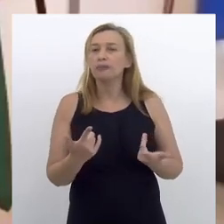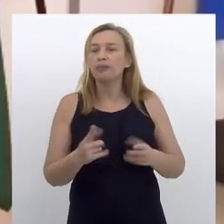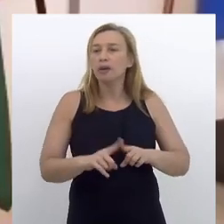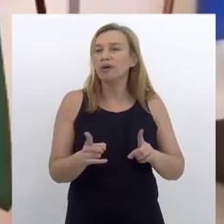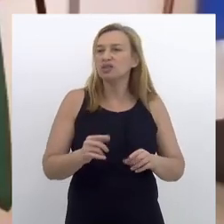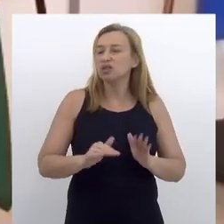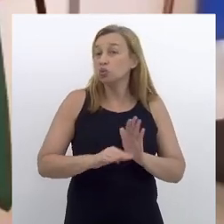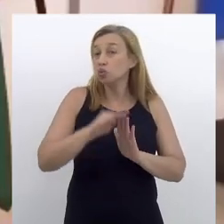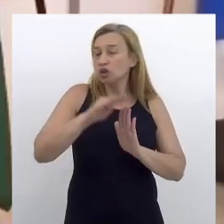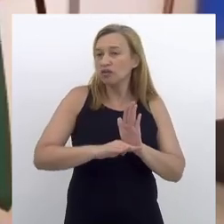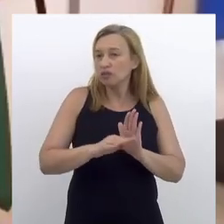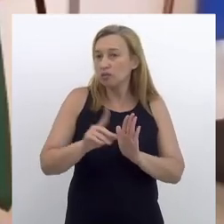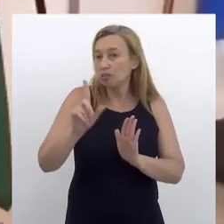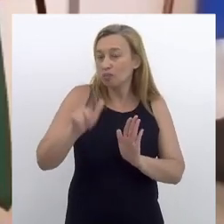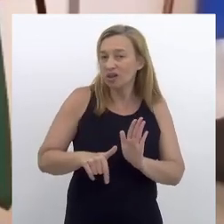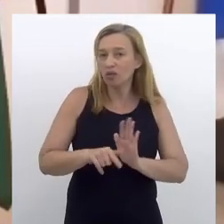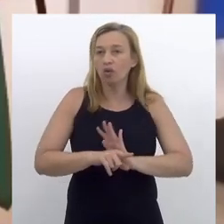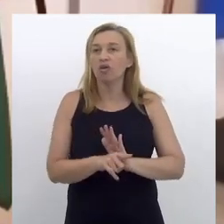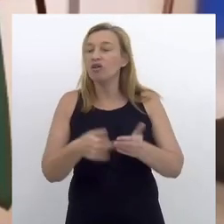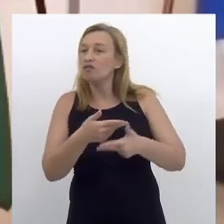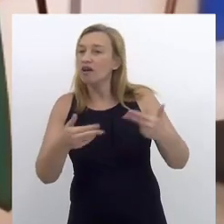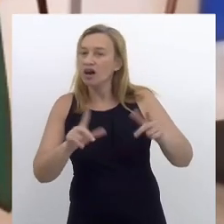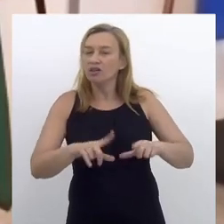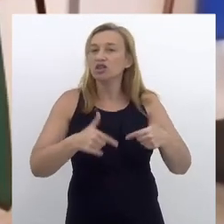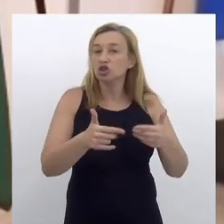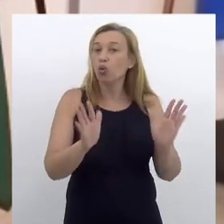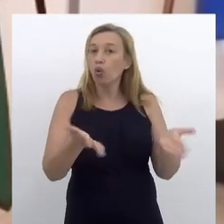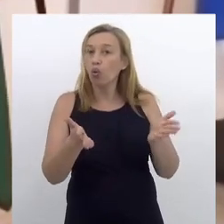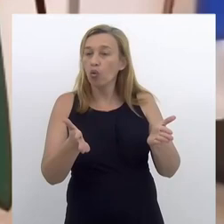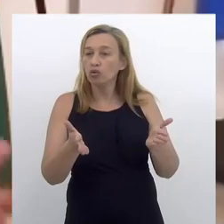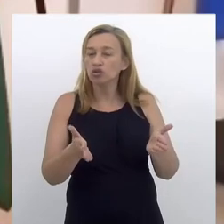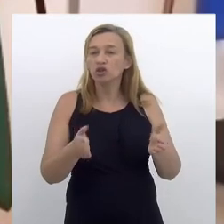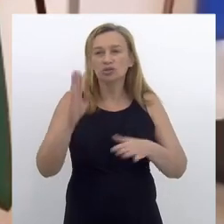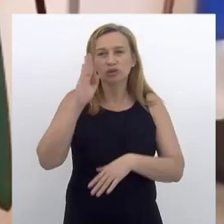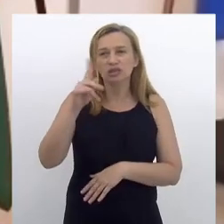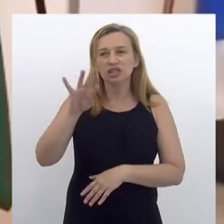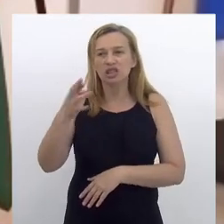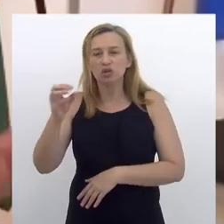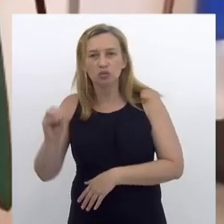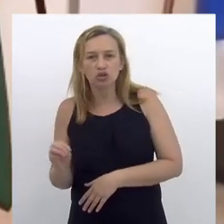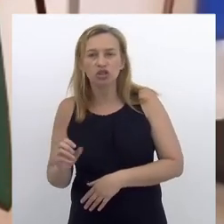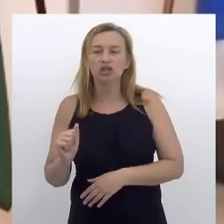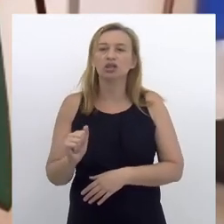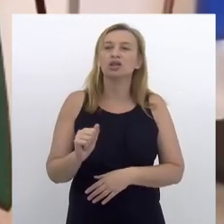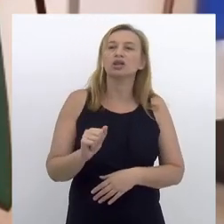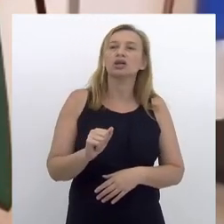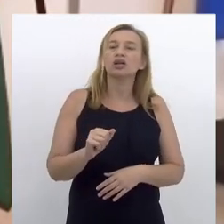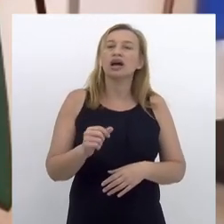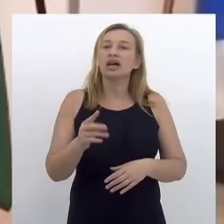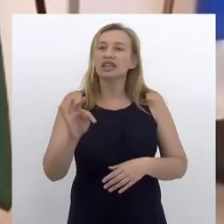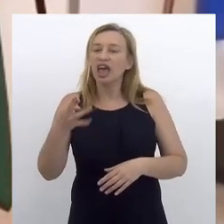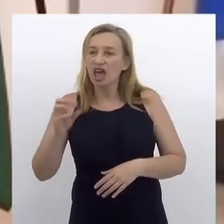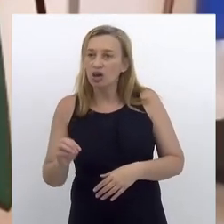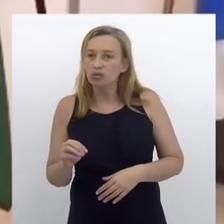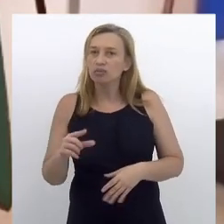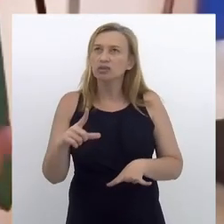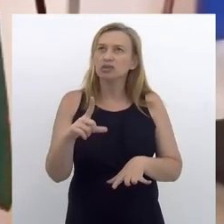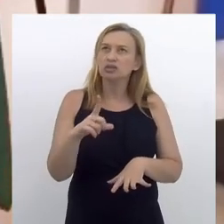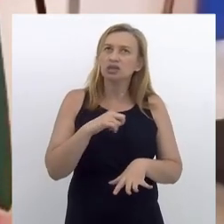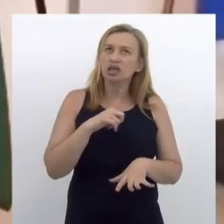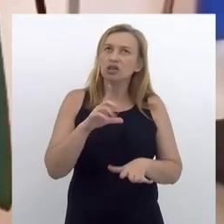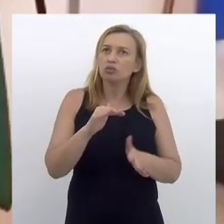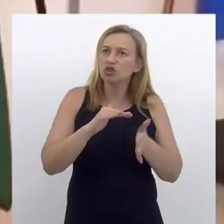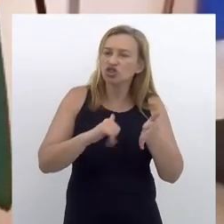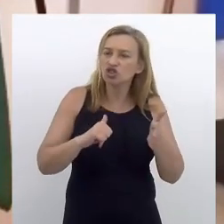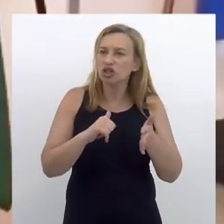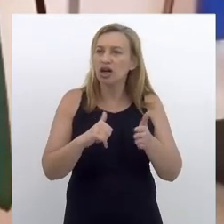mas você tem um nível de emissão muito menor. Muitas operações hoje, especialmente siderúrgicas, da Gerdau, da Ternium, eles teriam